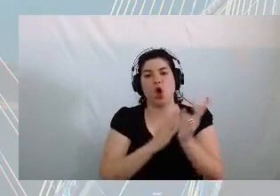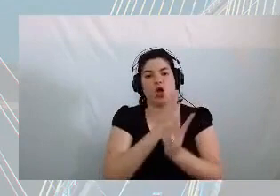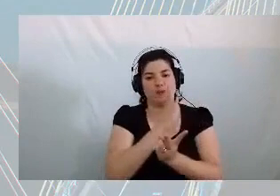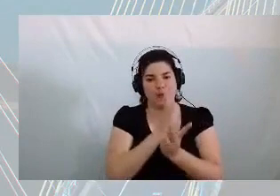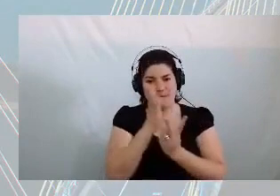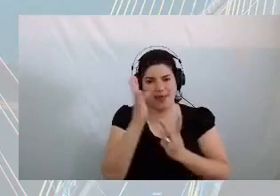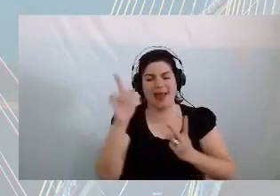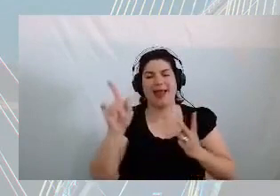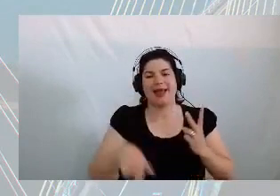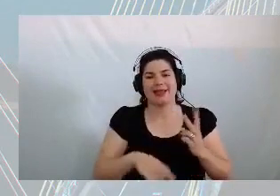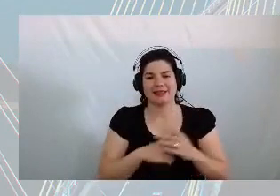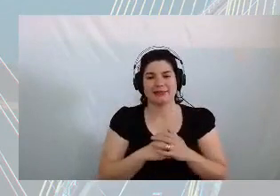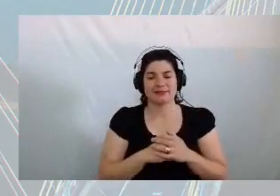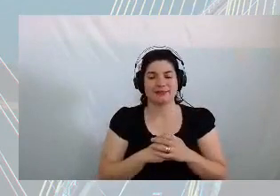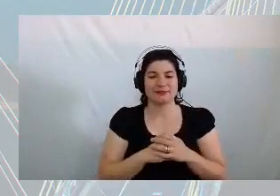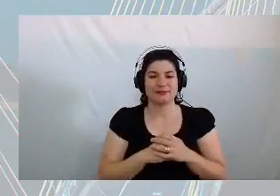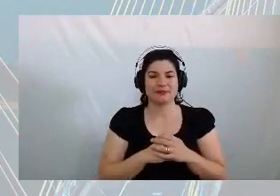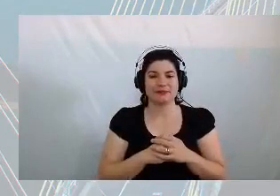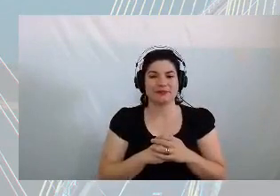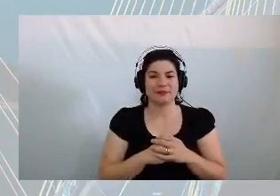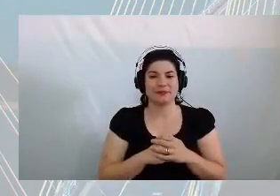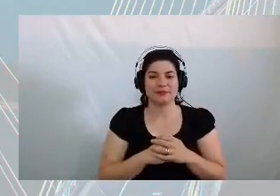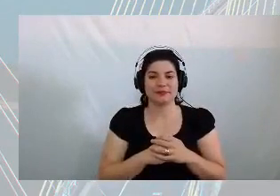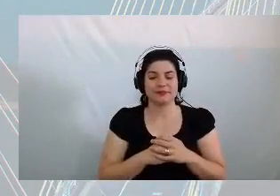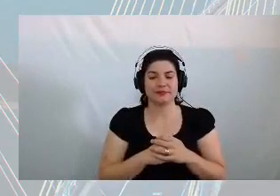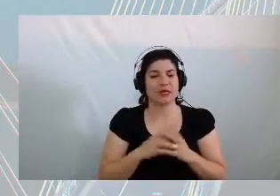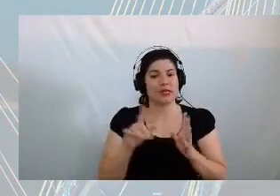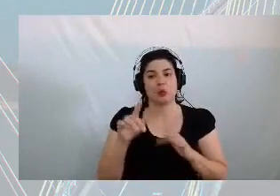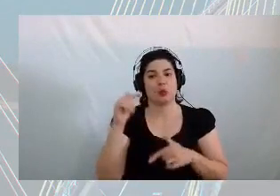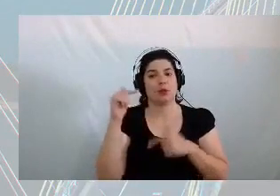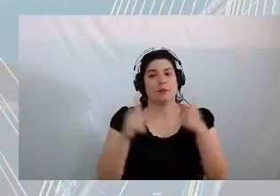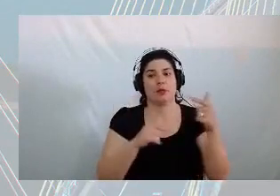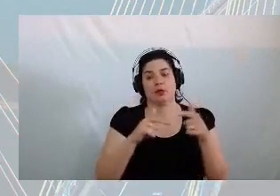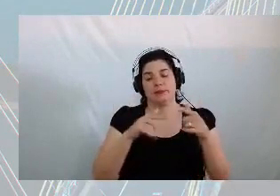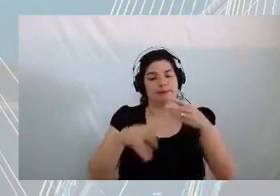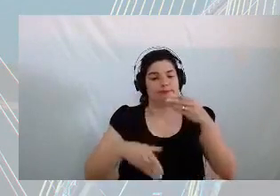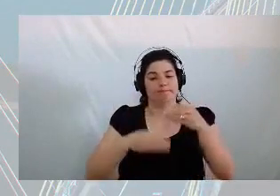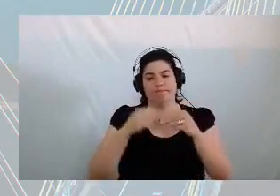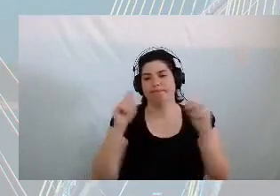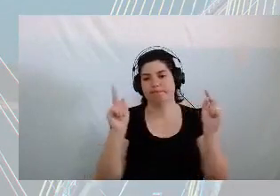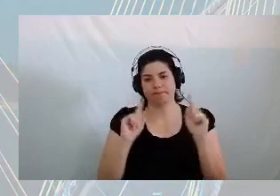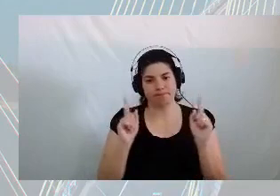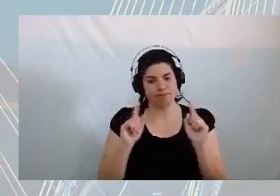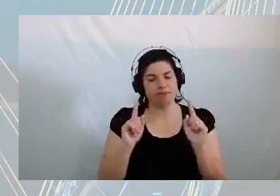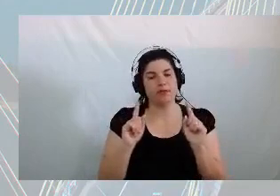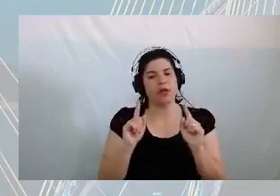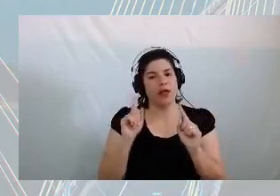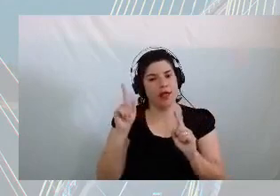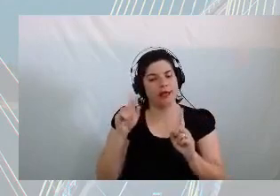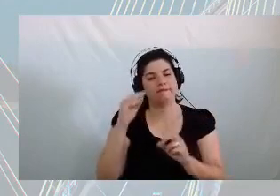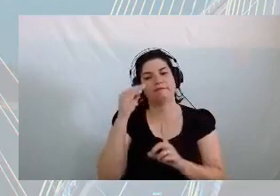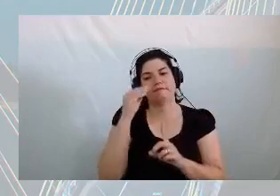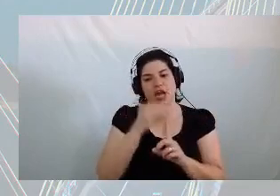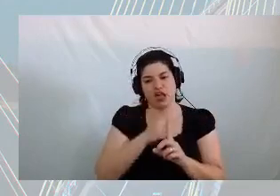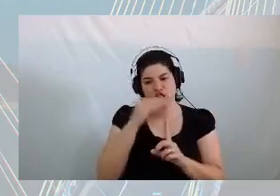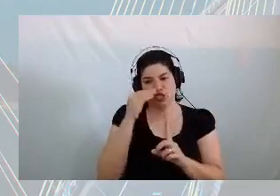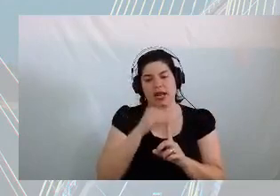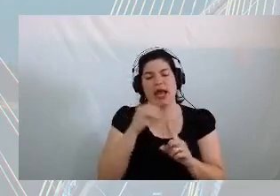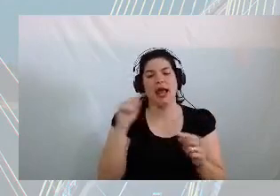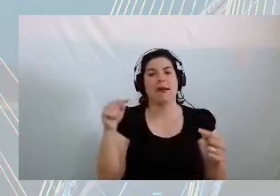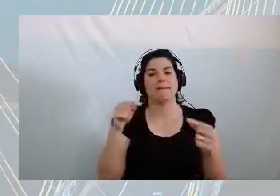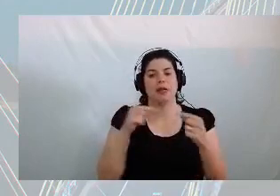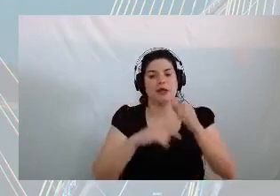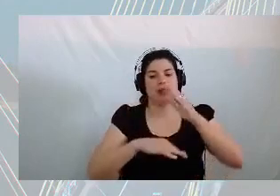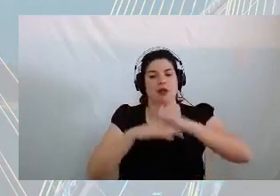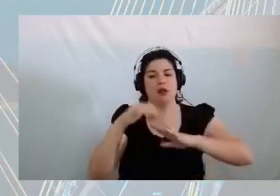na realidade da implementação, né? E esse é um ponto de fragilidade do ponto de vista de realização